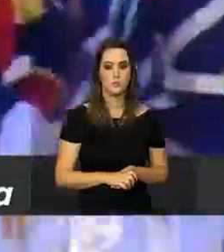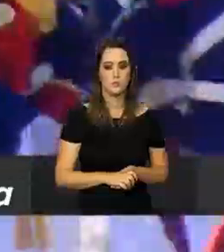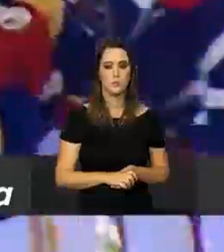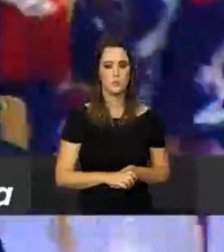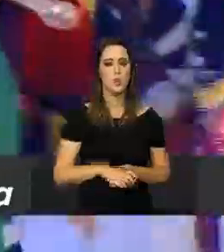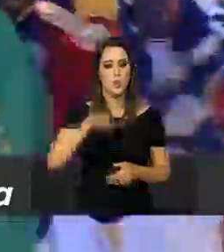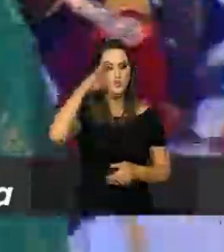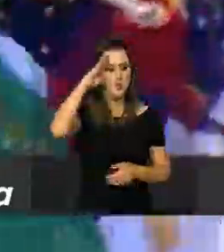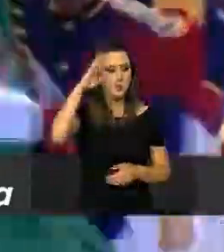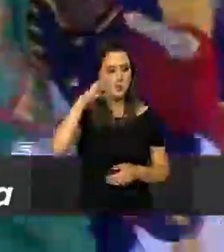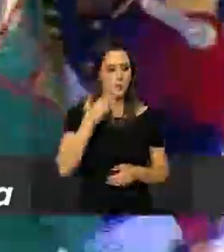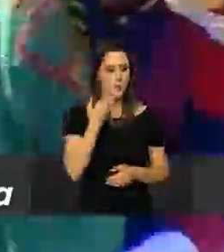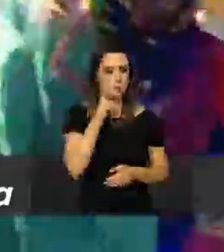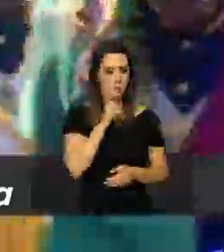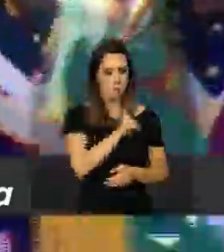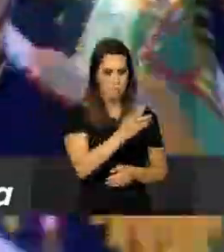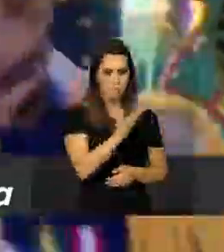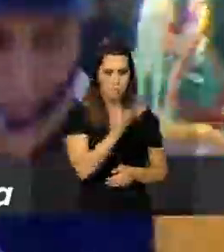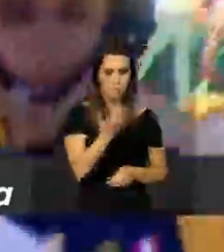Desfile militar, né?